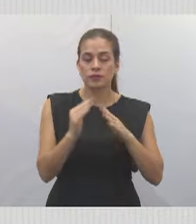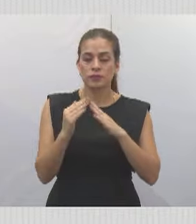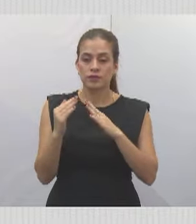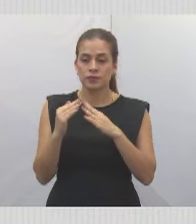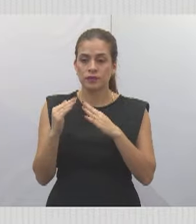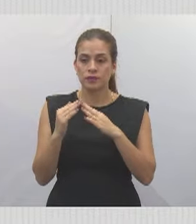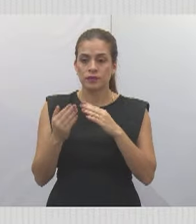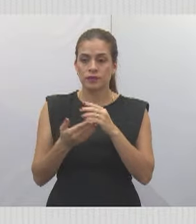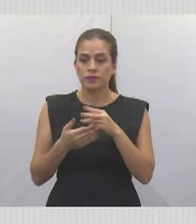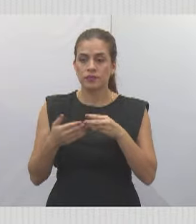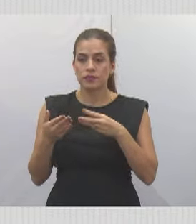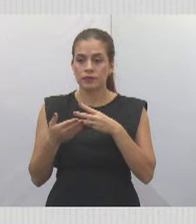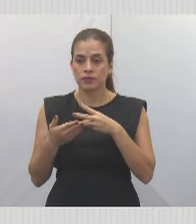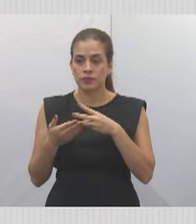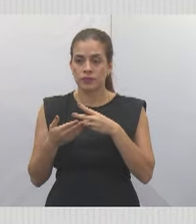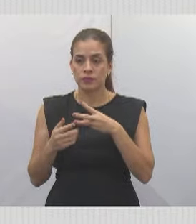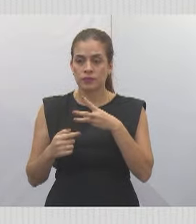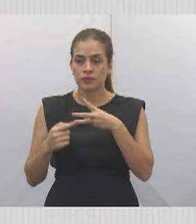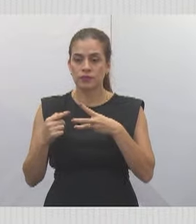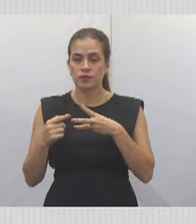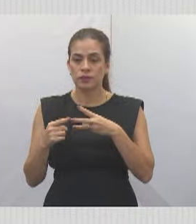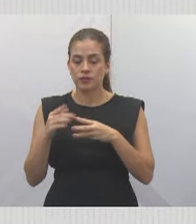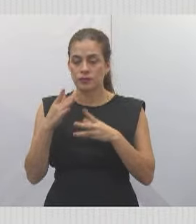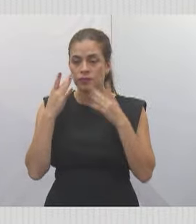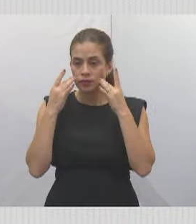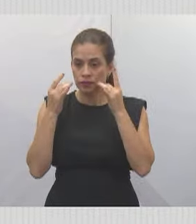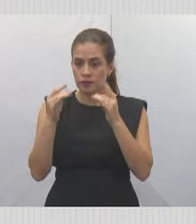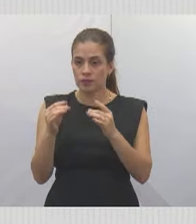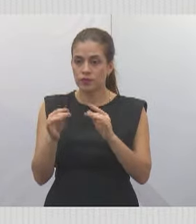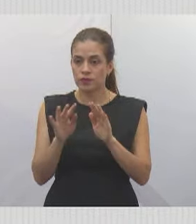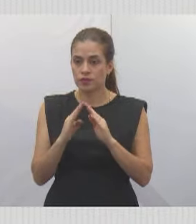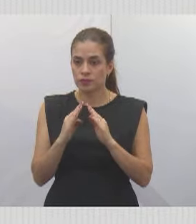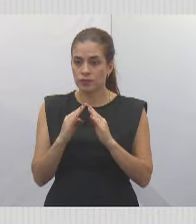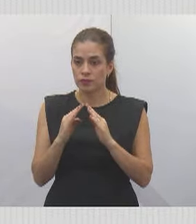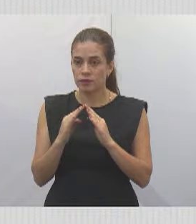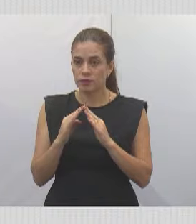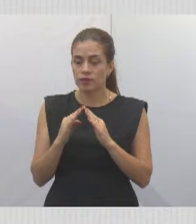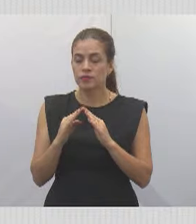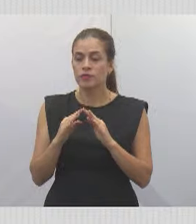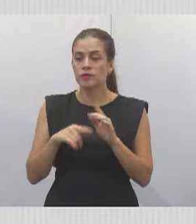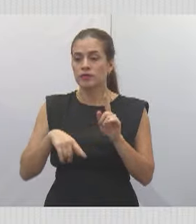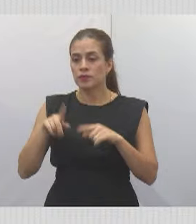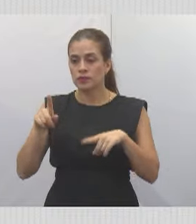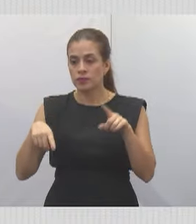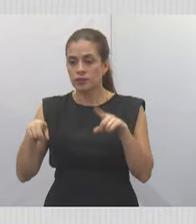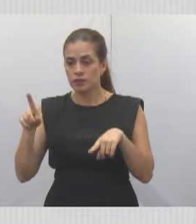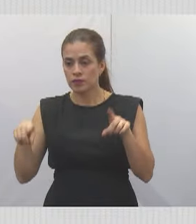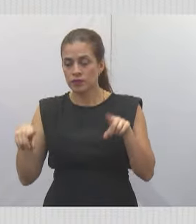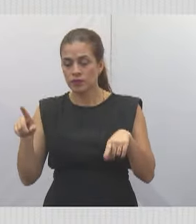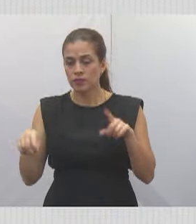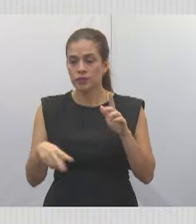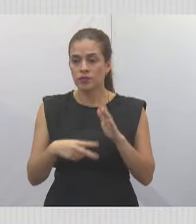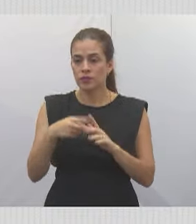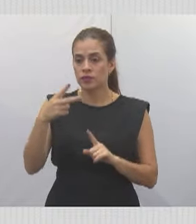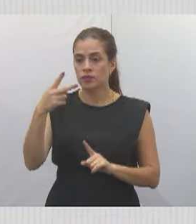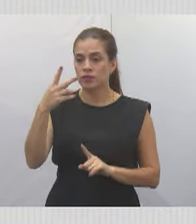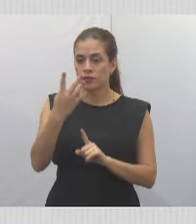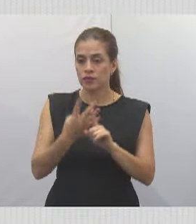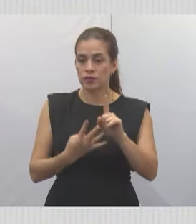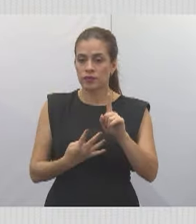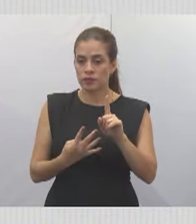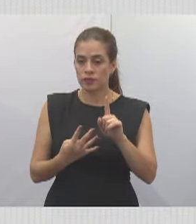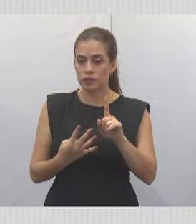nível 3 de atenção domiciliar. É uma demanda livre, flutuante. No segundo quadrimestre de 2024, o